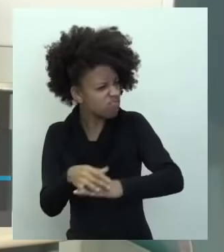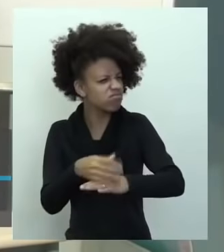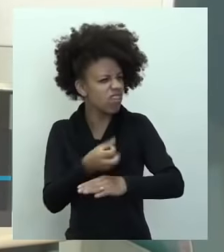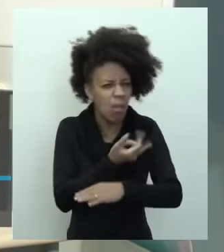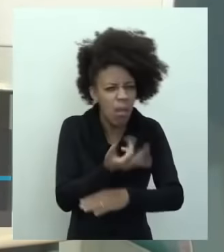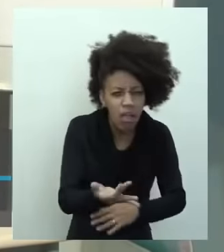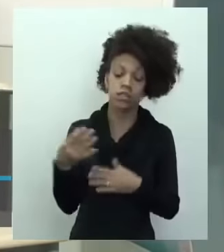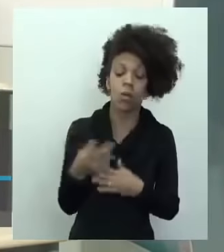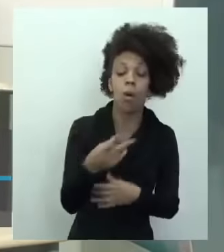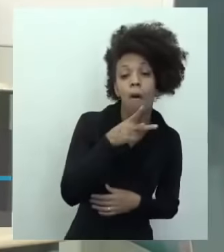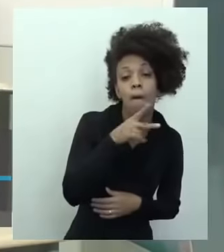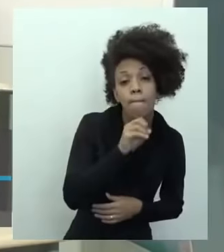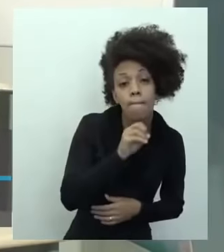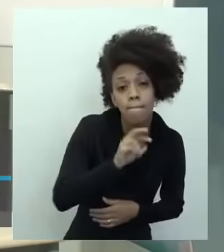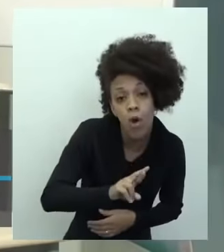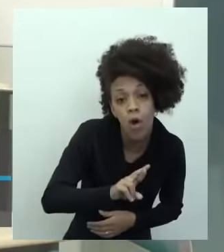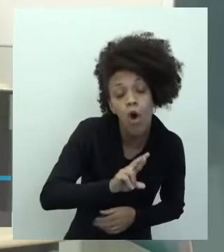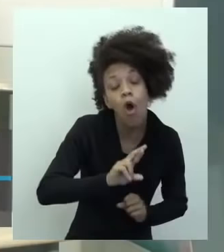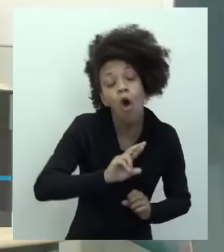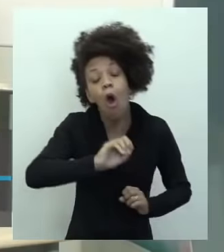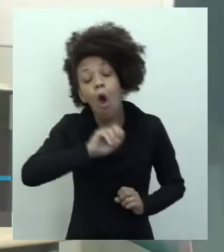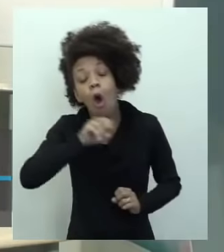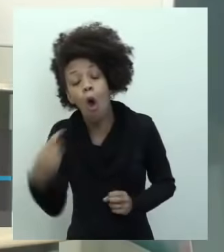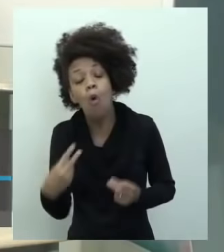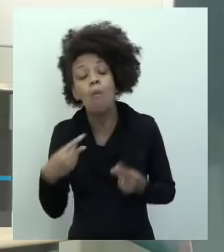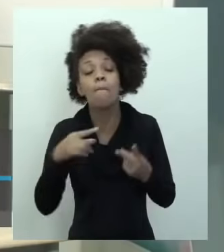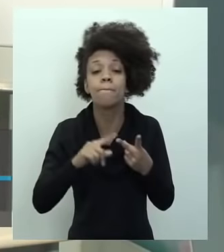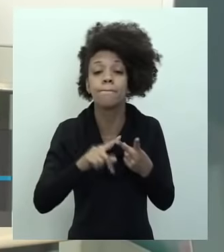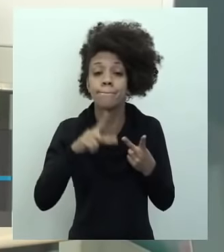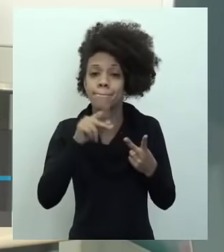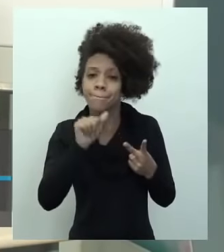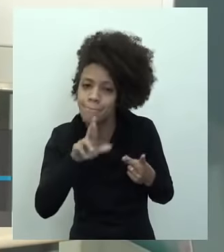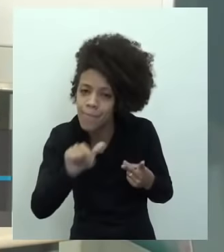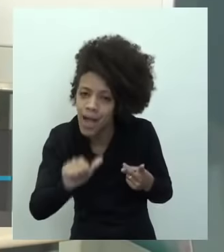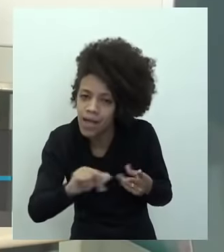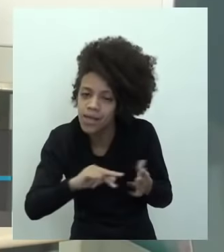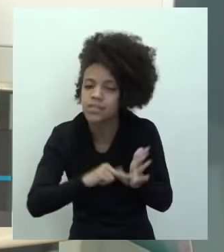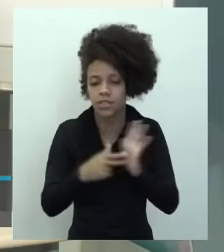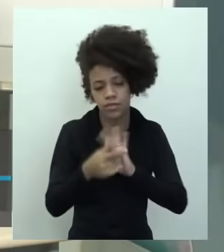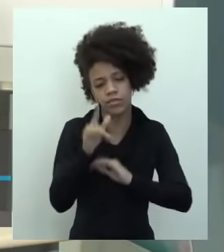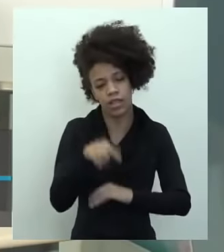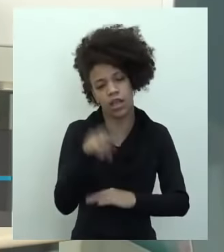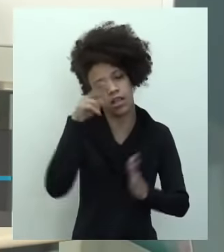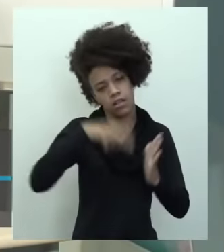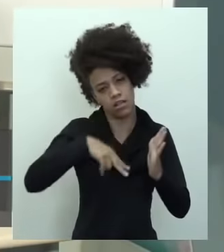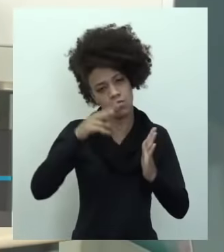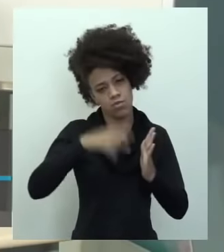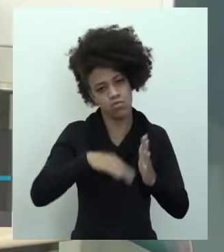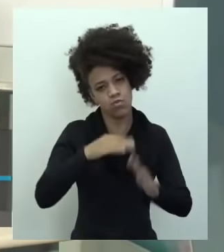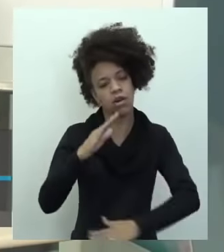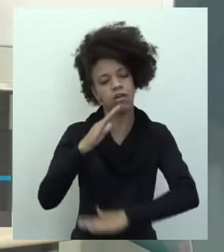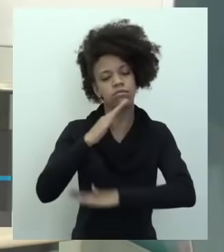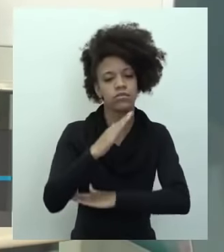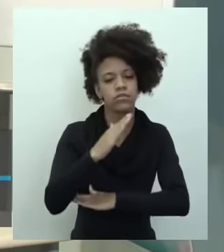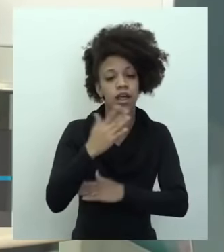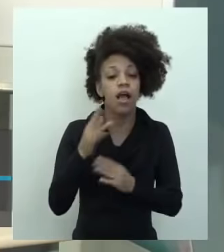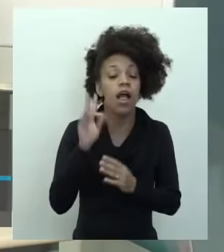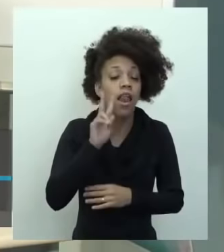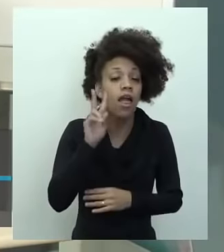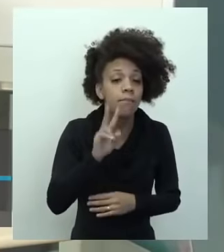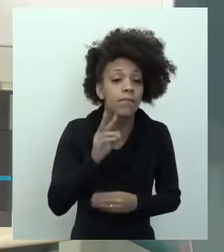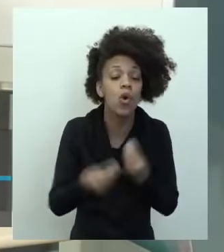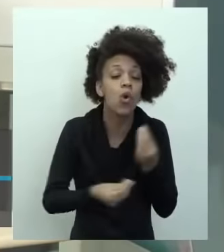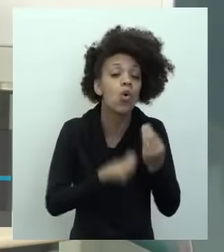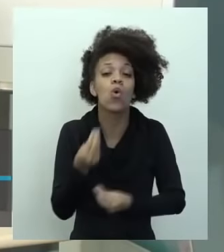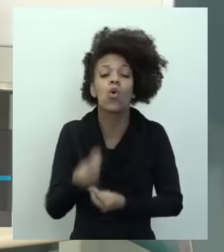Calma, nós vamos ter esse significado, então a gente já sabe como fazer essa leitura. Na verdade, nós estamos relembrando como se